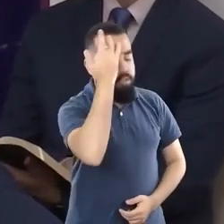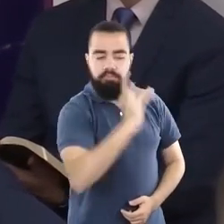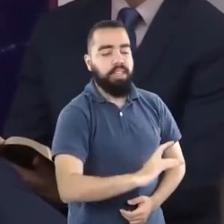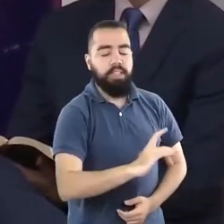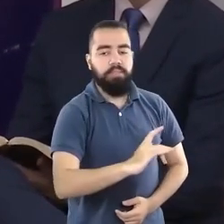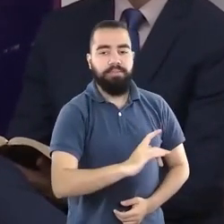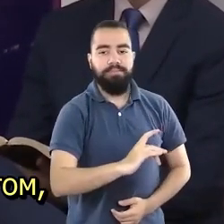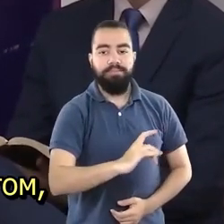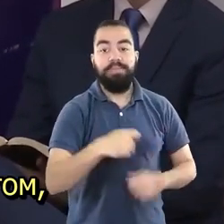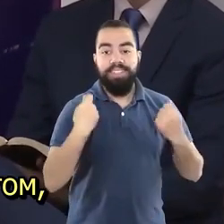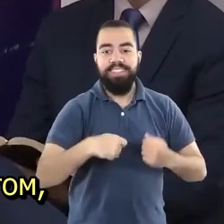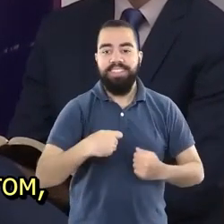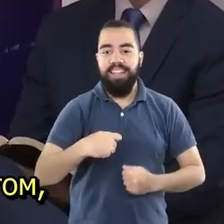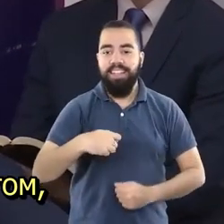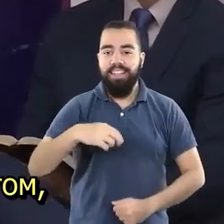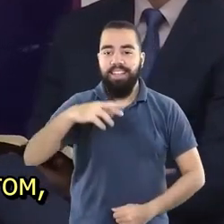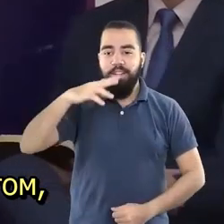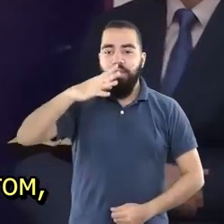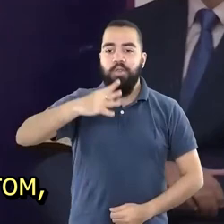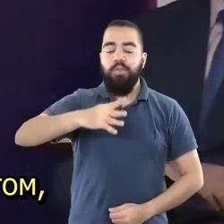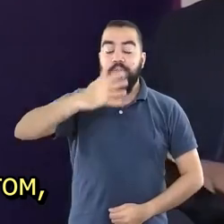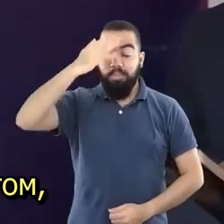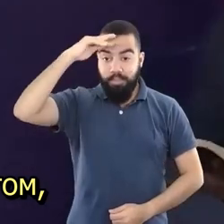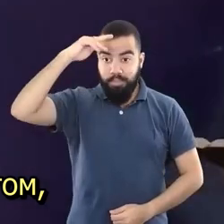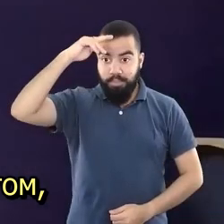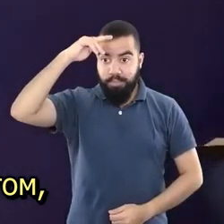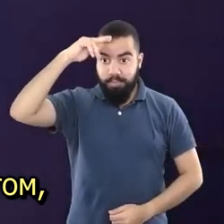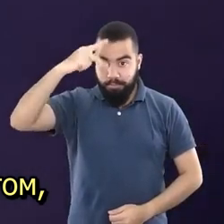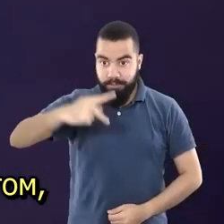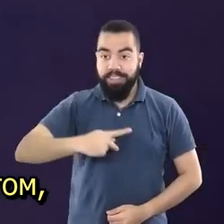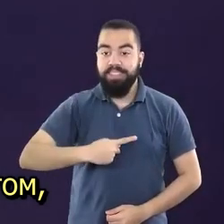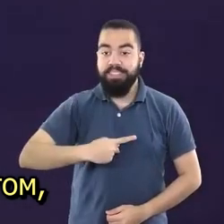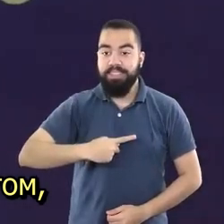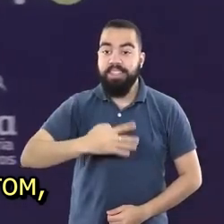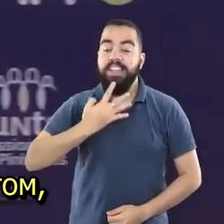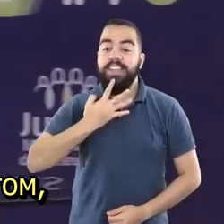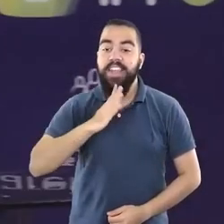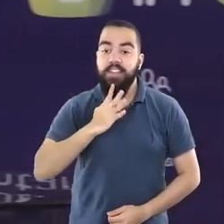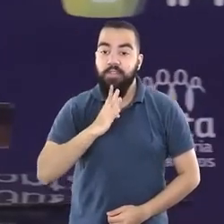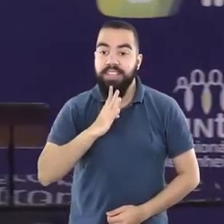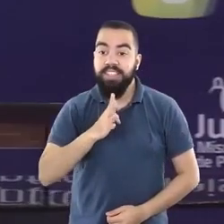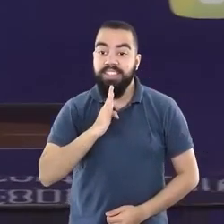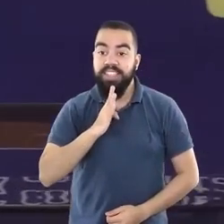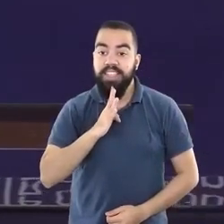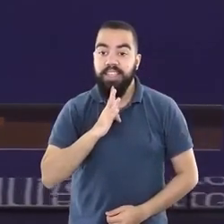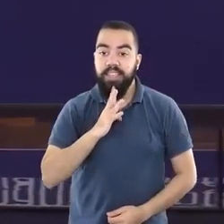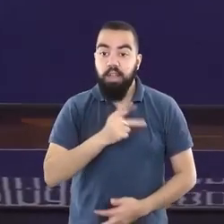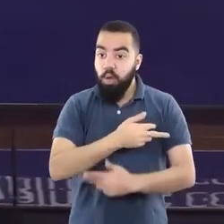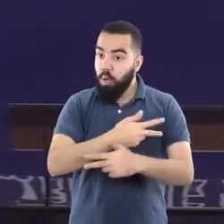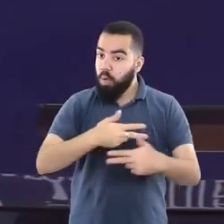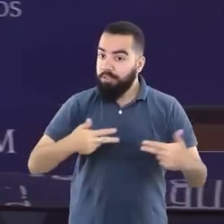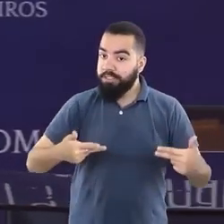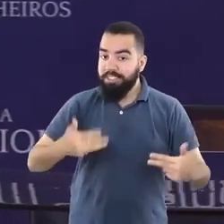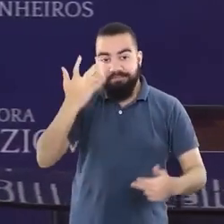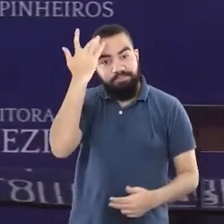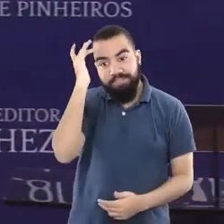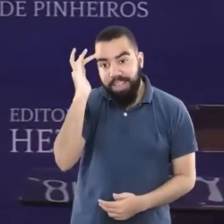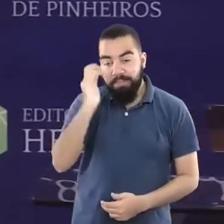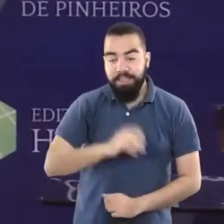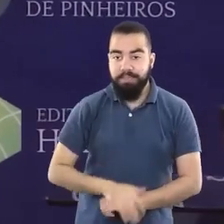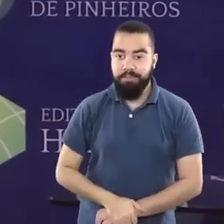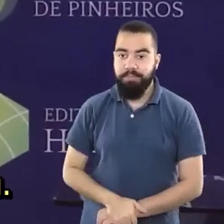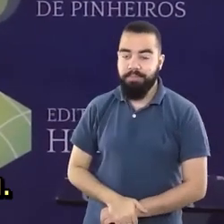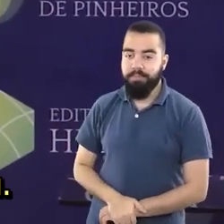não sabe. Então, quando você chega diante de Deus, o Todo-Poderoso Deus, você não pode chegar de nariz